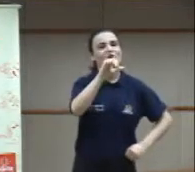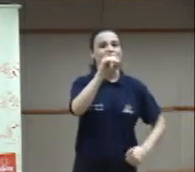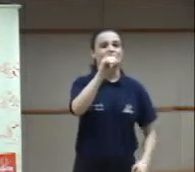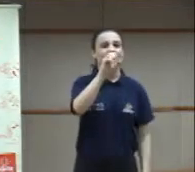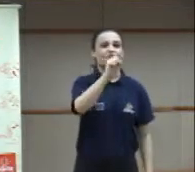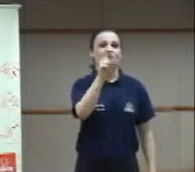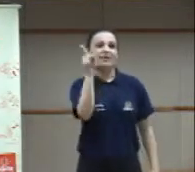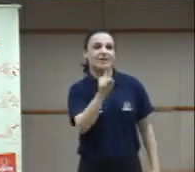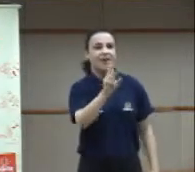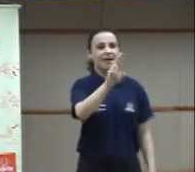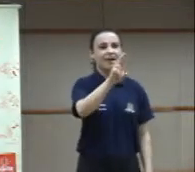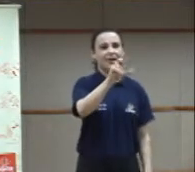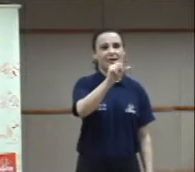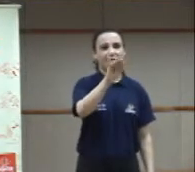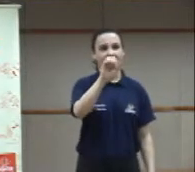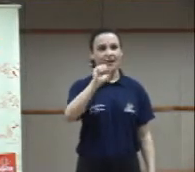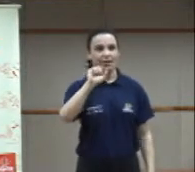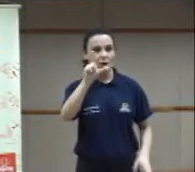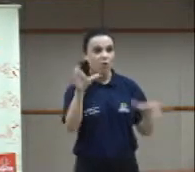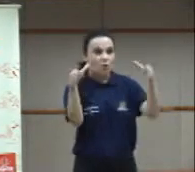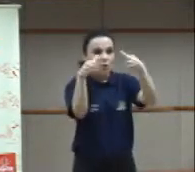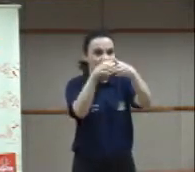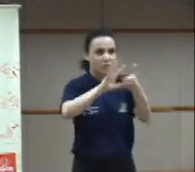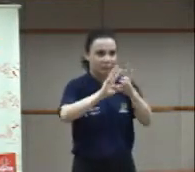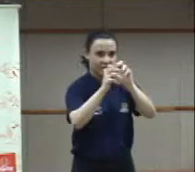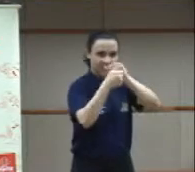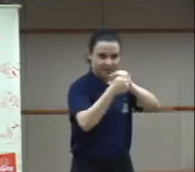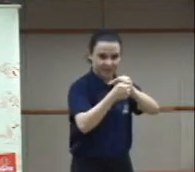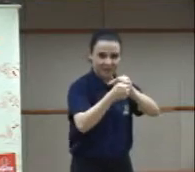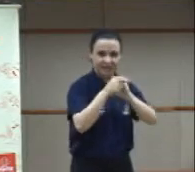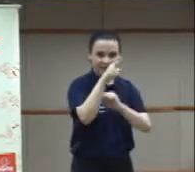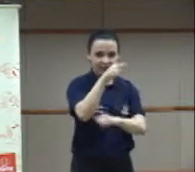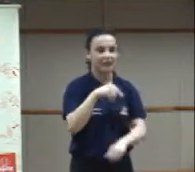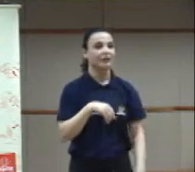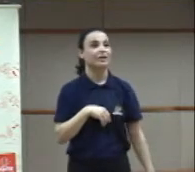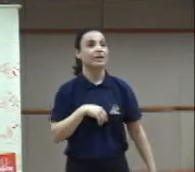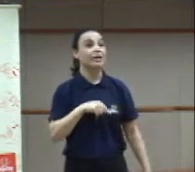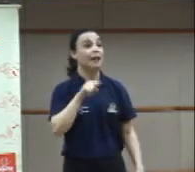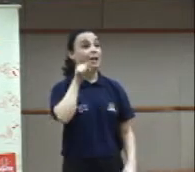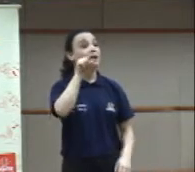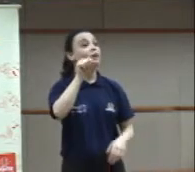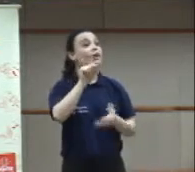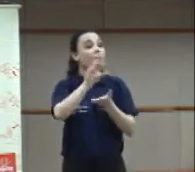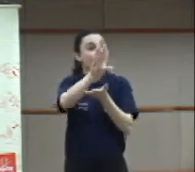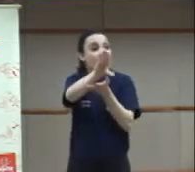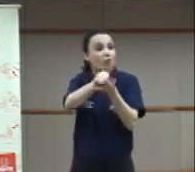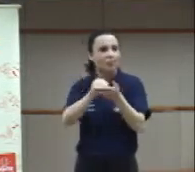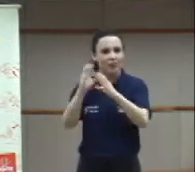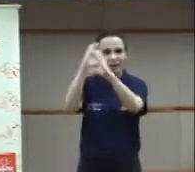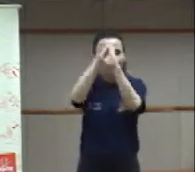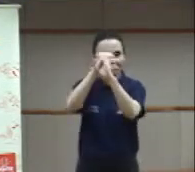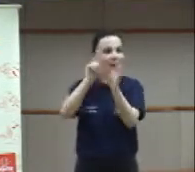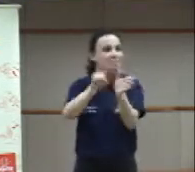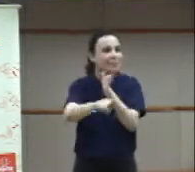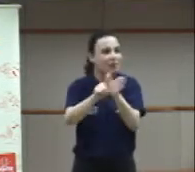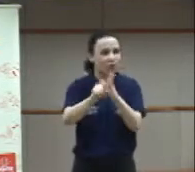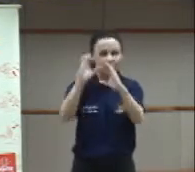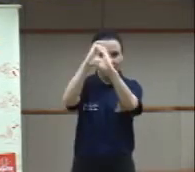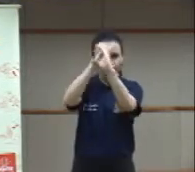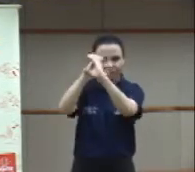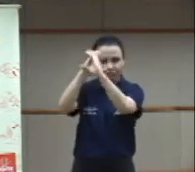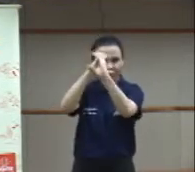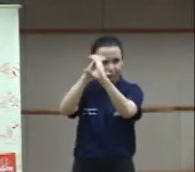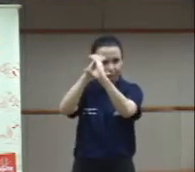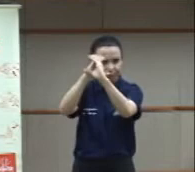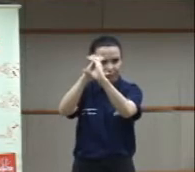isso. Eles gravam o intérprete de Libras em áudio e manda o vídeo para o